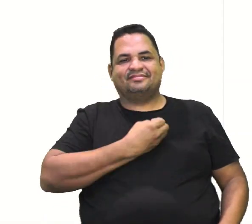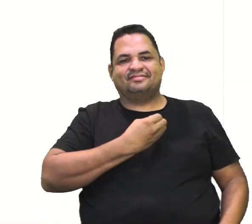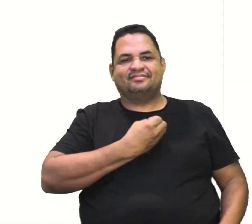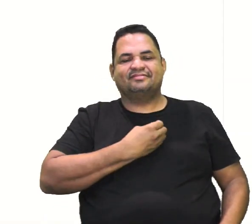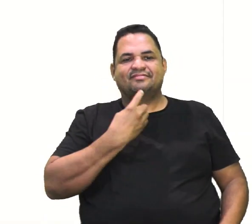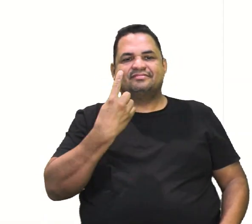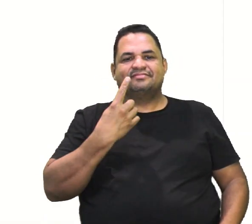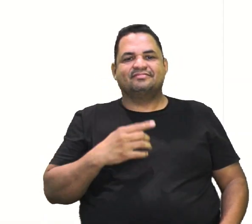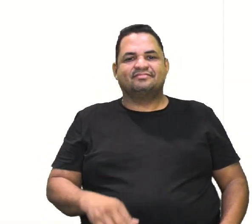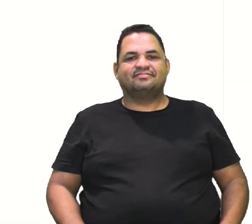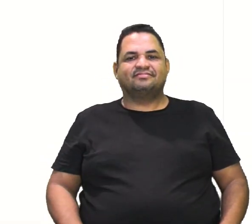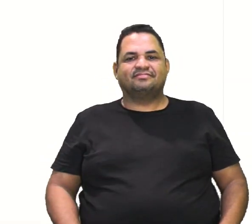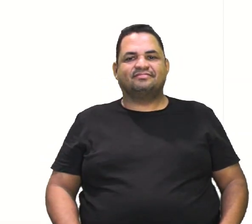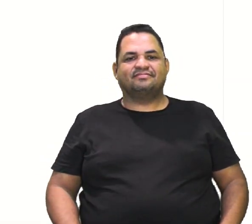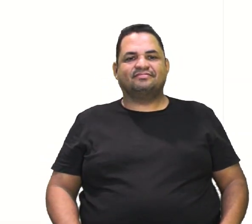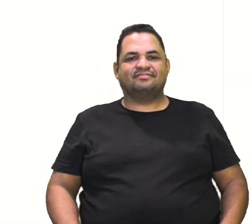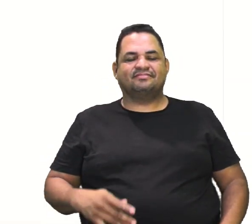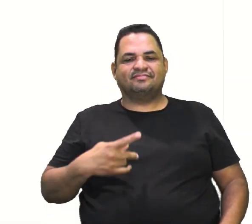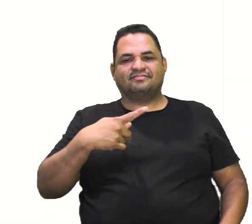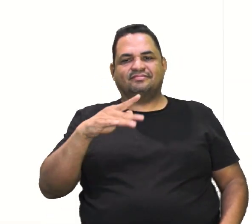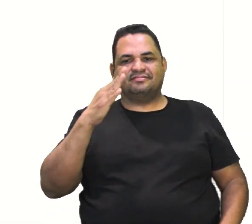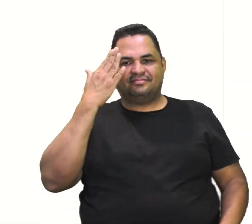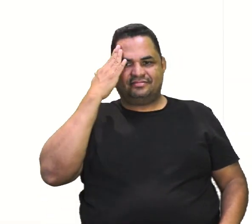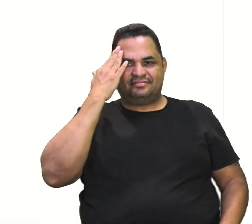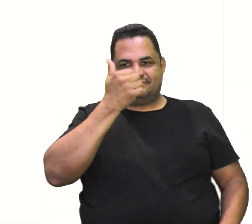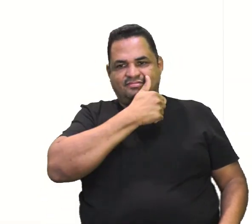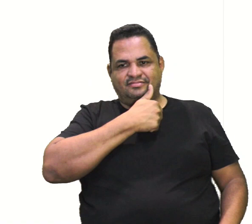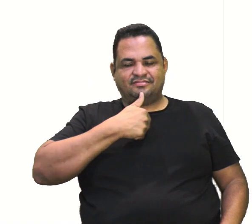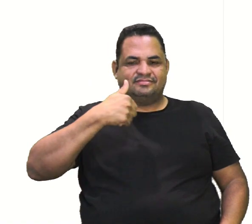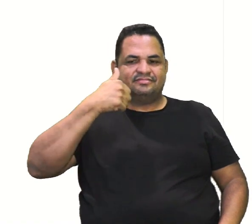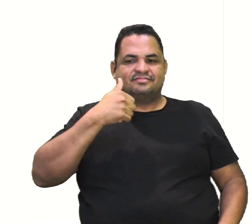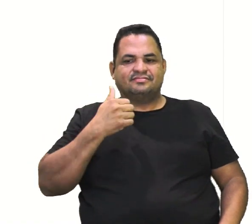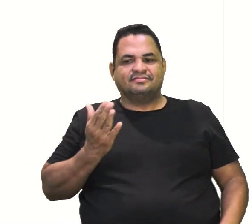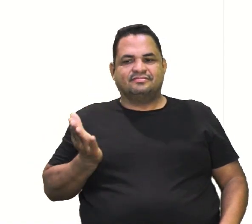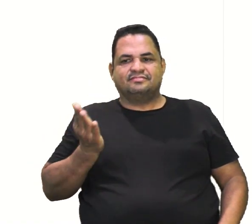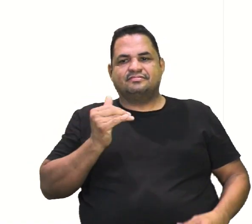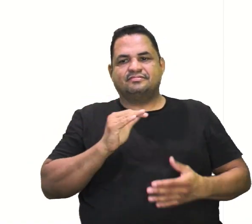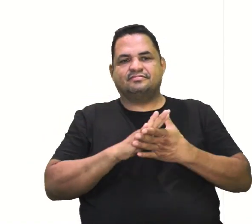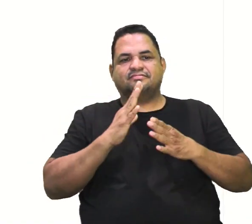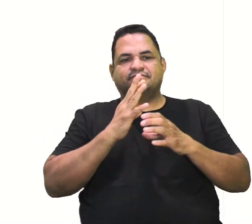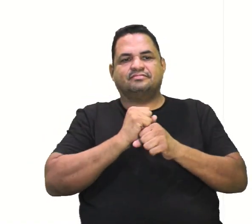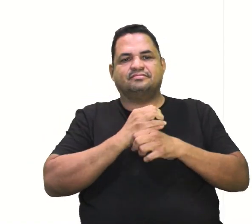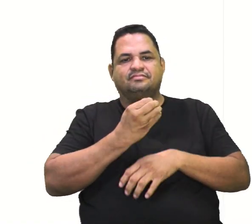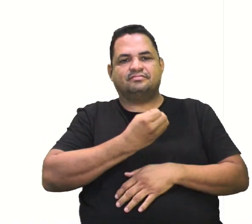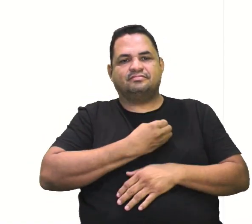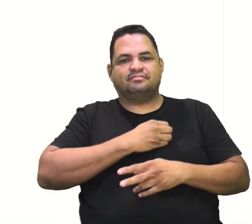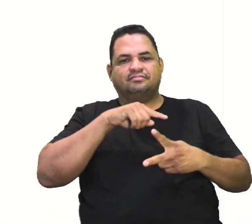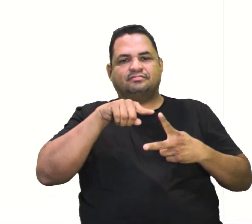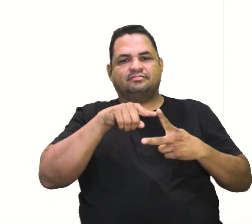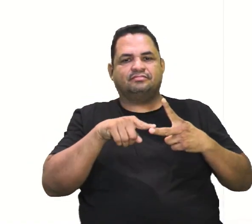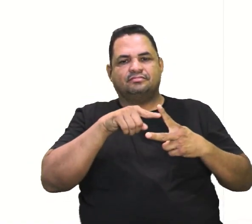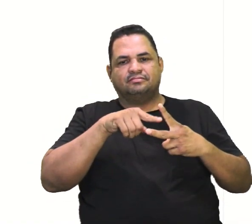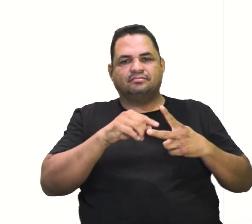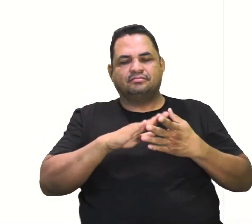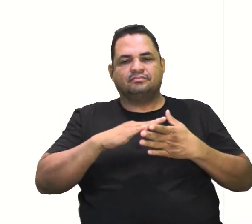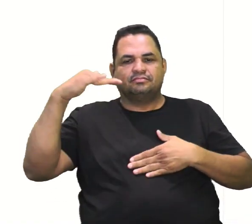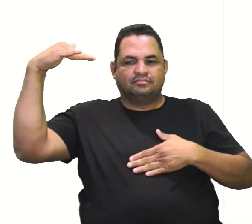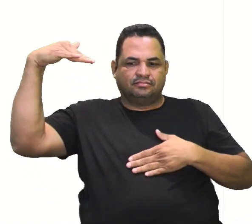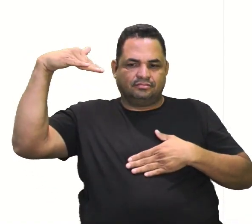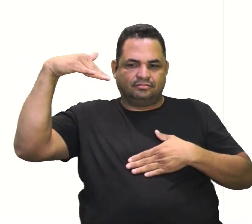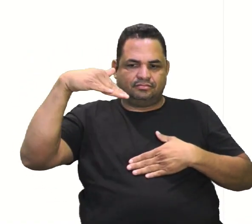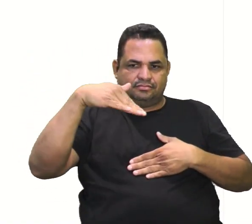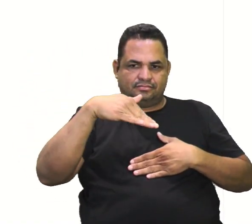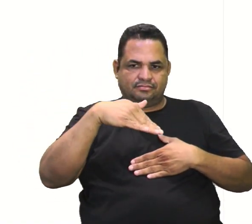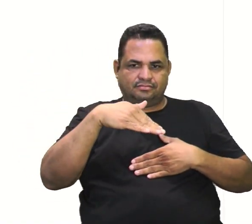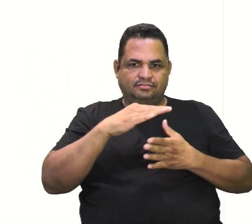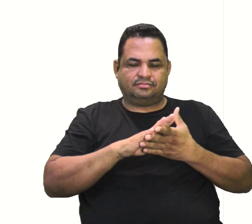de número 1. Para compreender melhor, vamos calcular o coeficiente angular